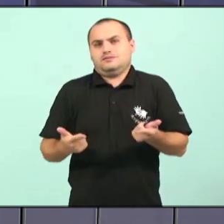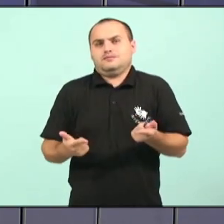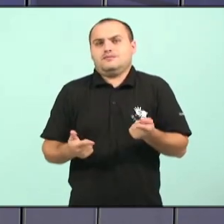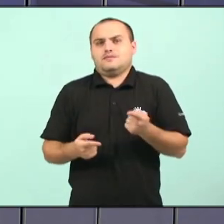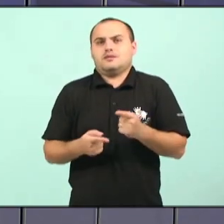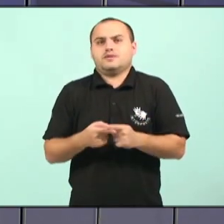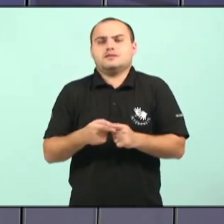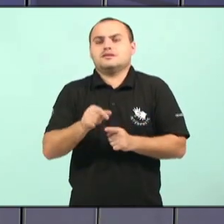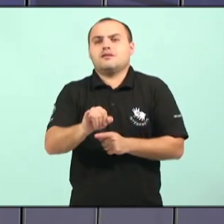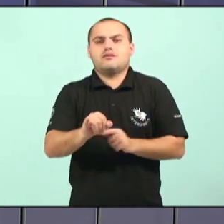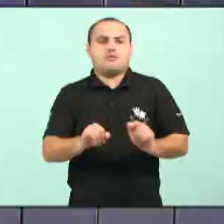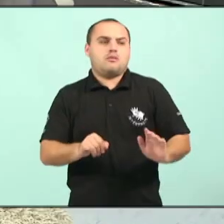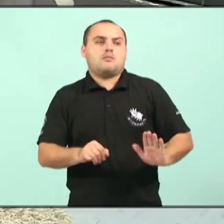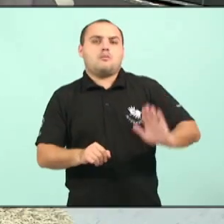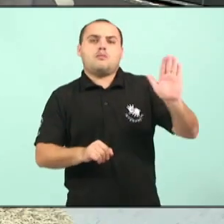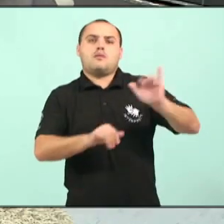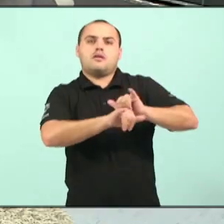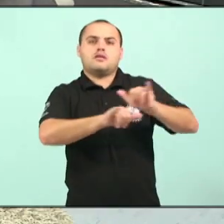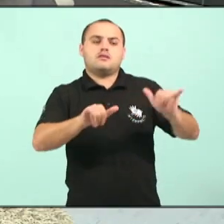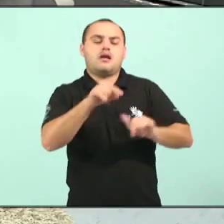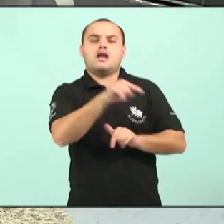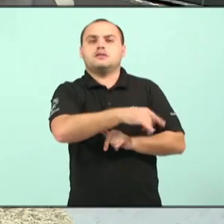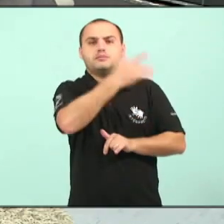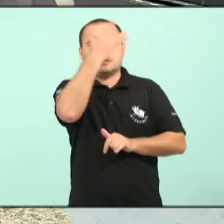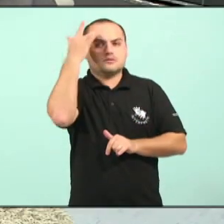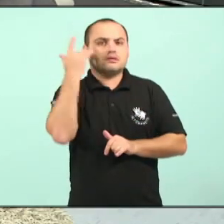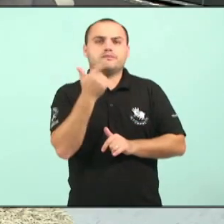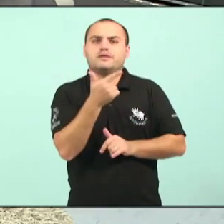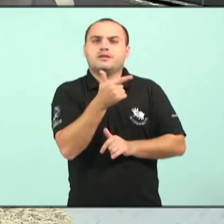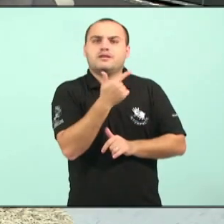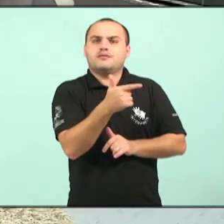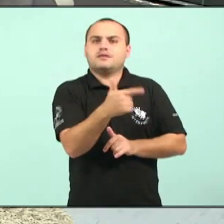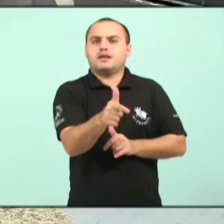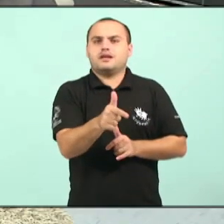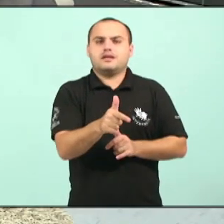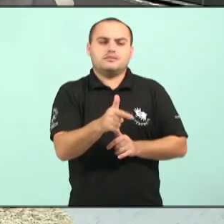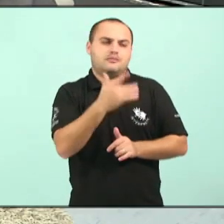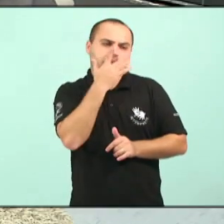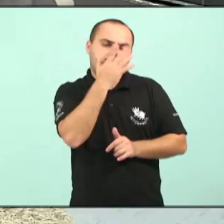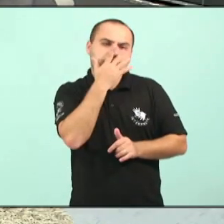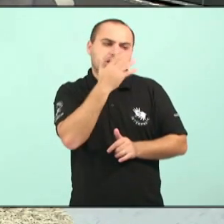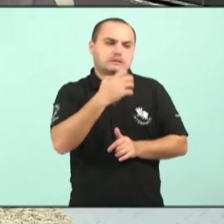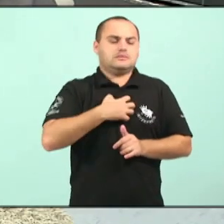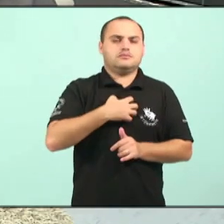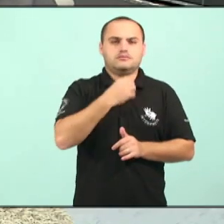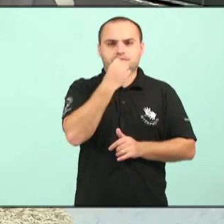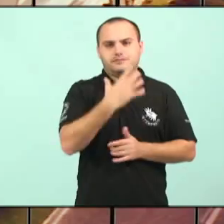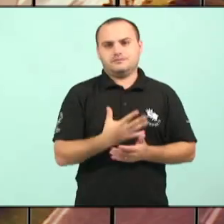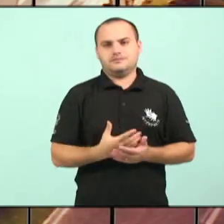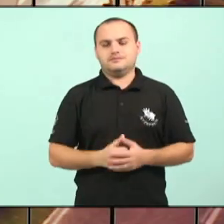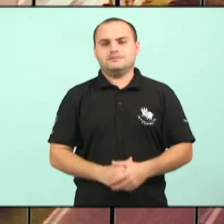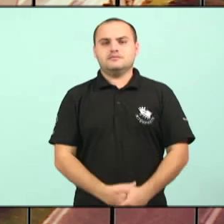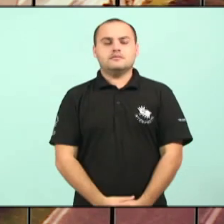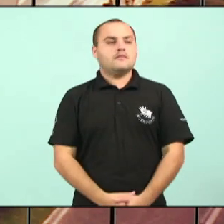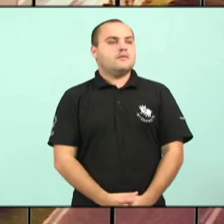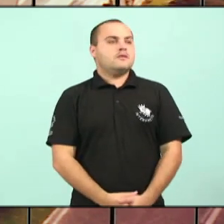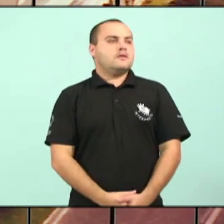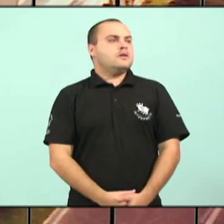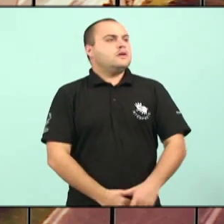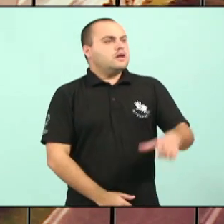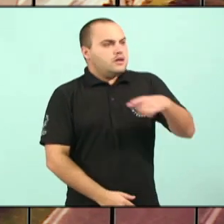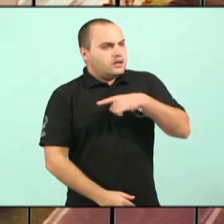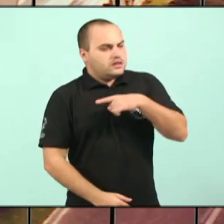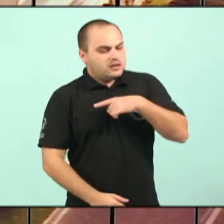favorecendo uma candidatura na qual essa pessoa, de repente, não tenha simpatia. Nós tivemos aí uma